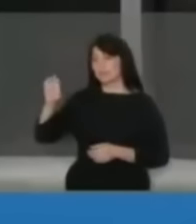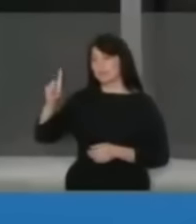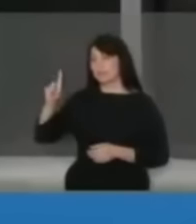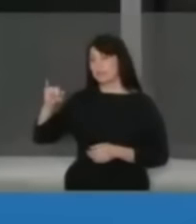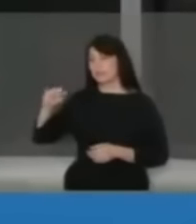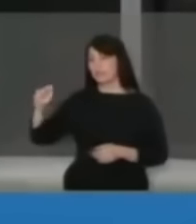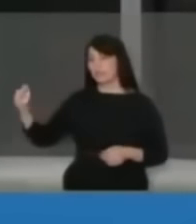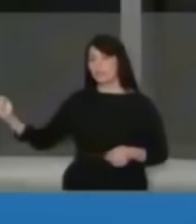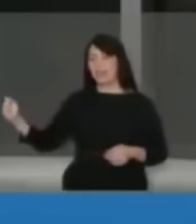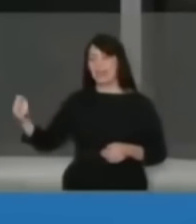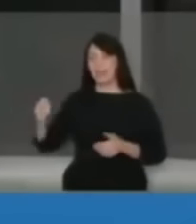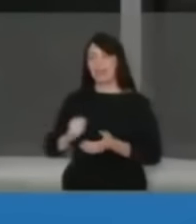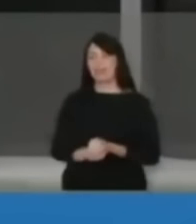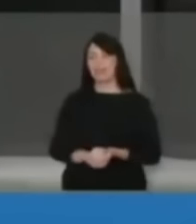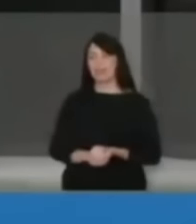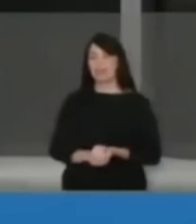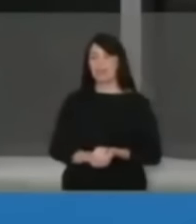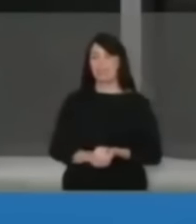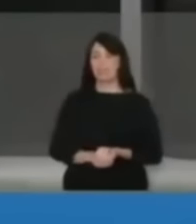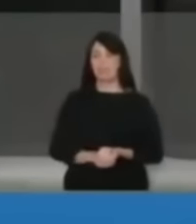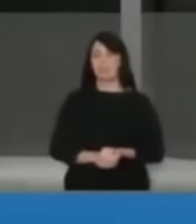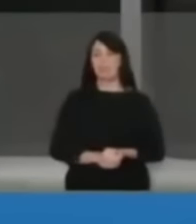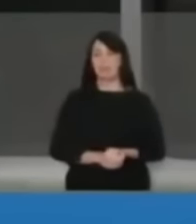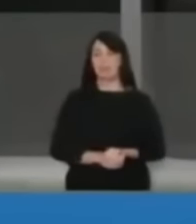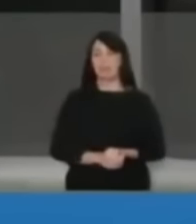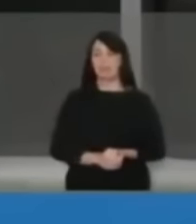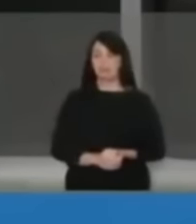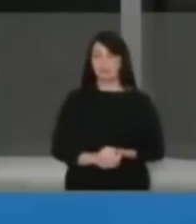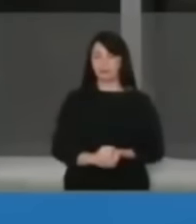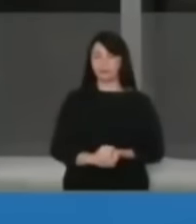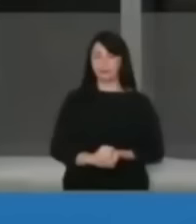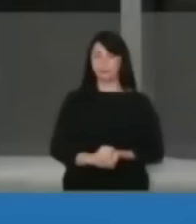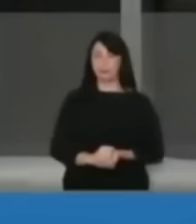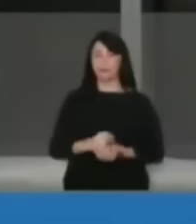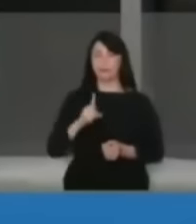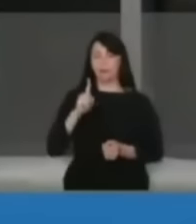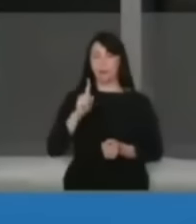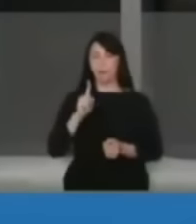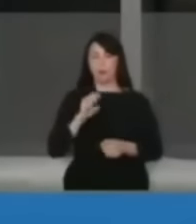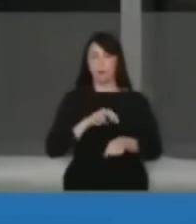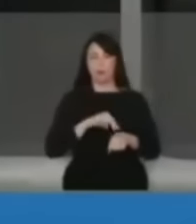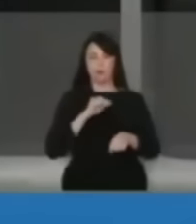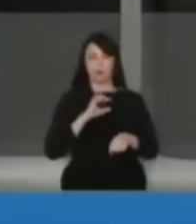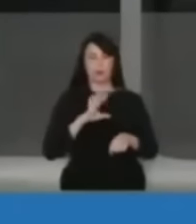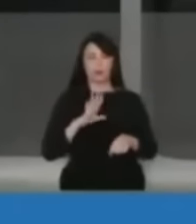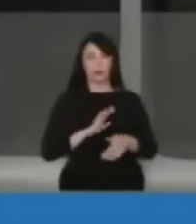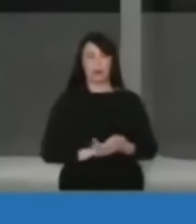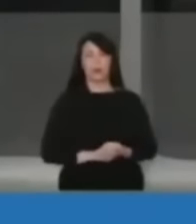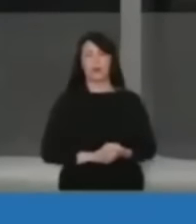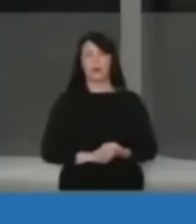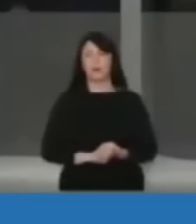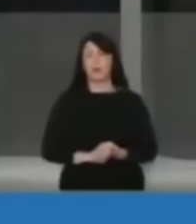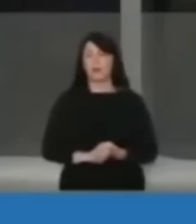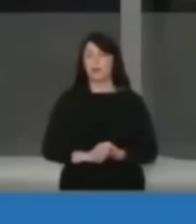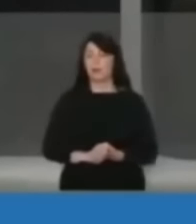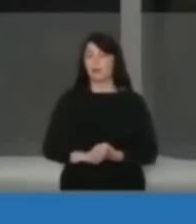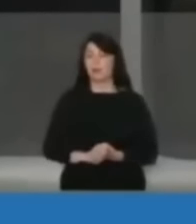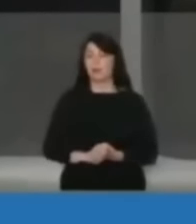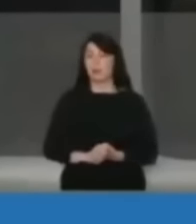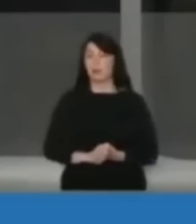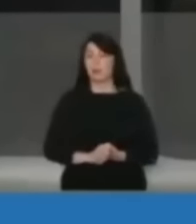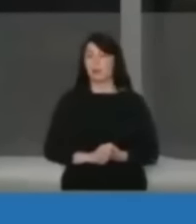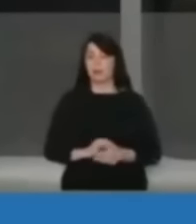tragédias terríveis em Minas Gerais. E muitas vezes, presidente, peço um minuto a Vossa Excelência, foram tragédias também que ocorreram